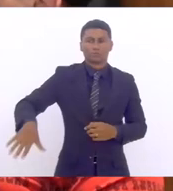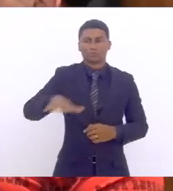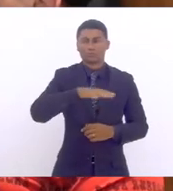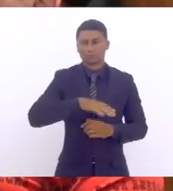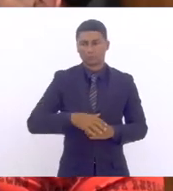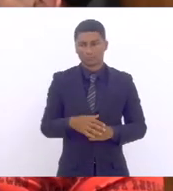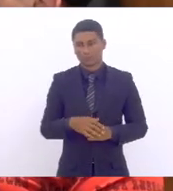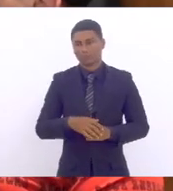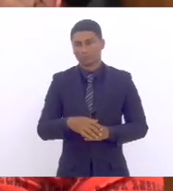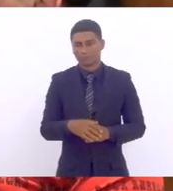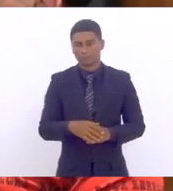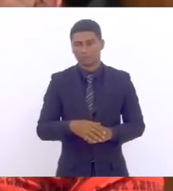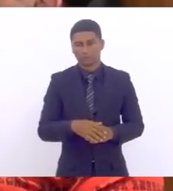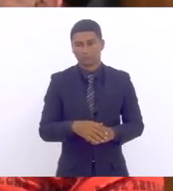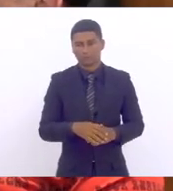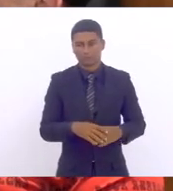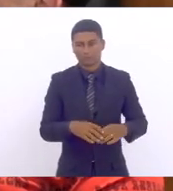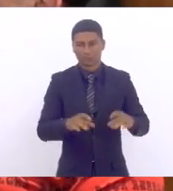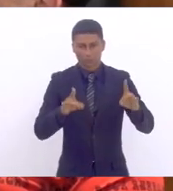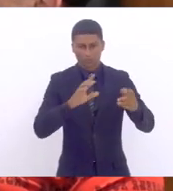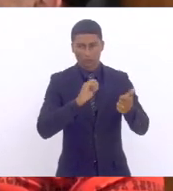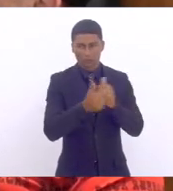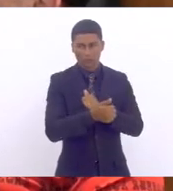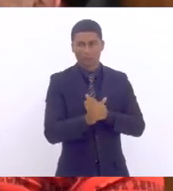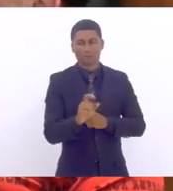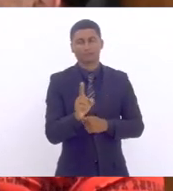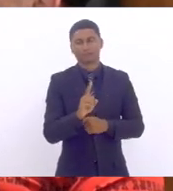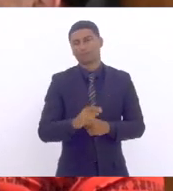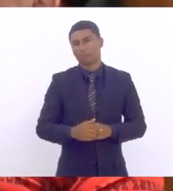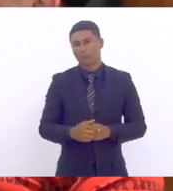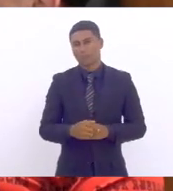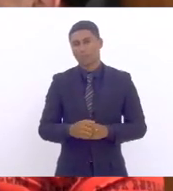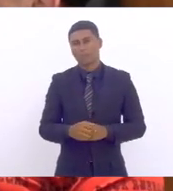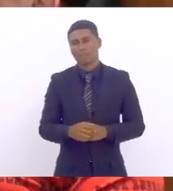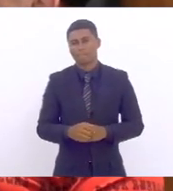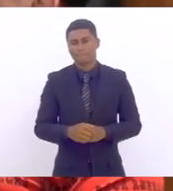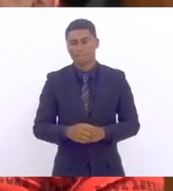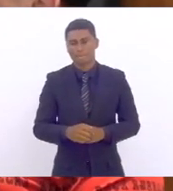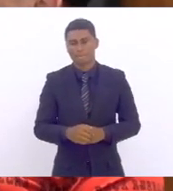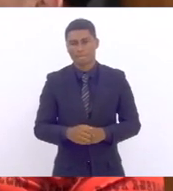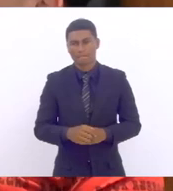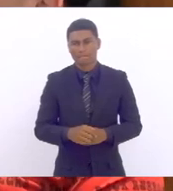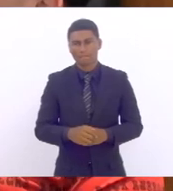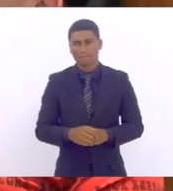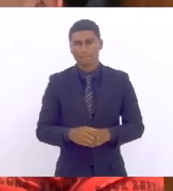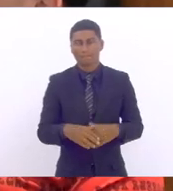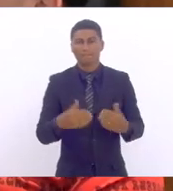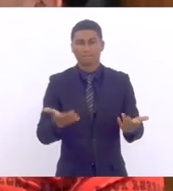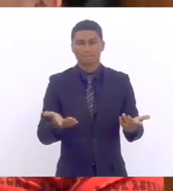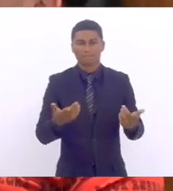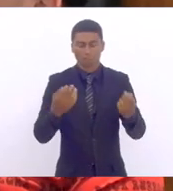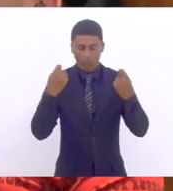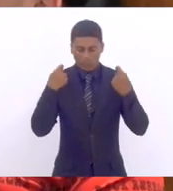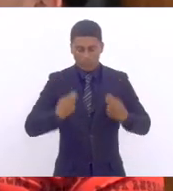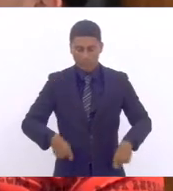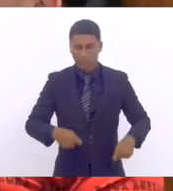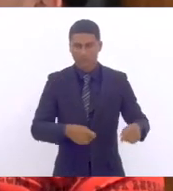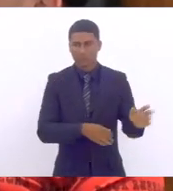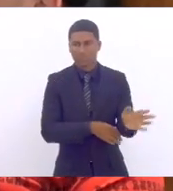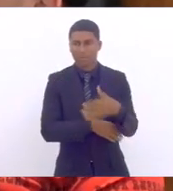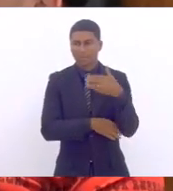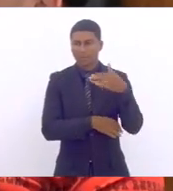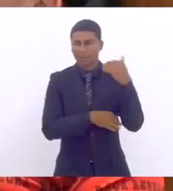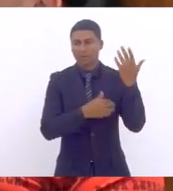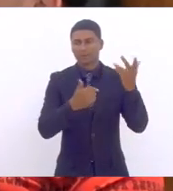é exclusivo das praças esportivas. Eu considero que tirar a identificação, as camisas, as bandeiras,